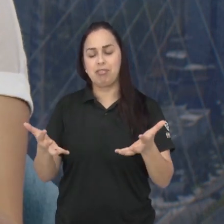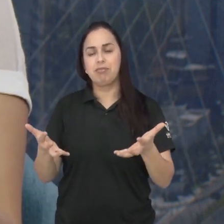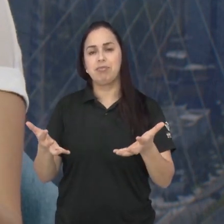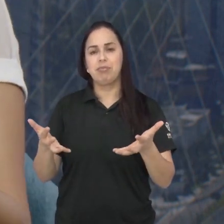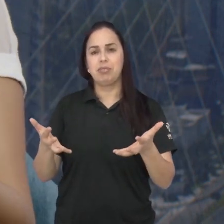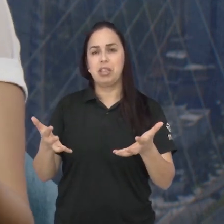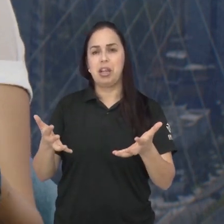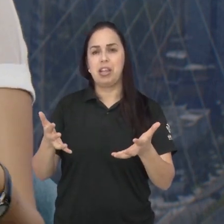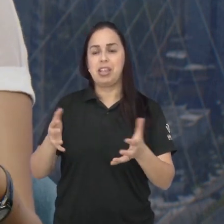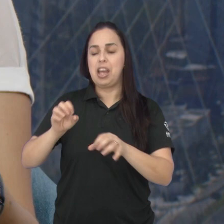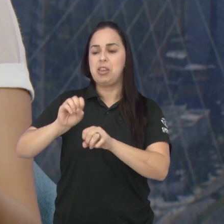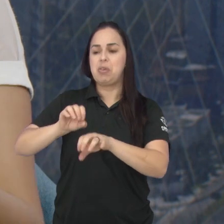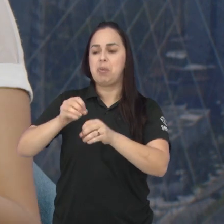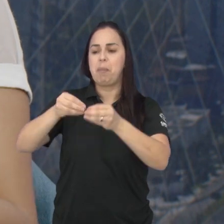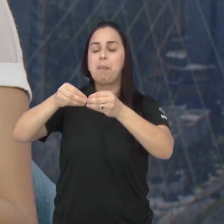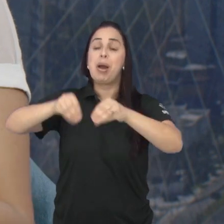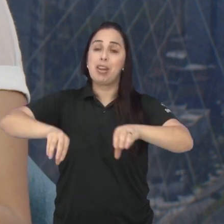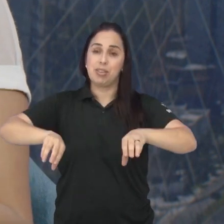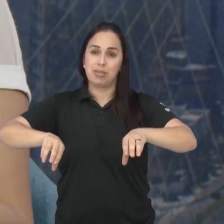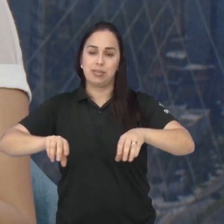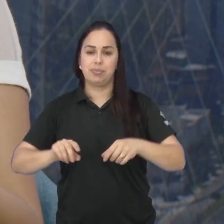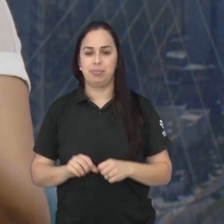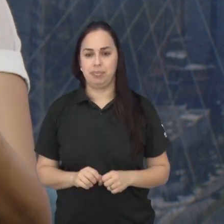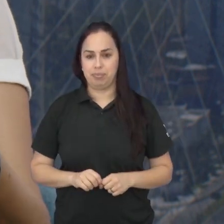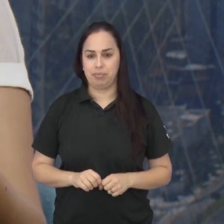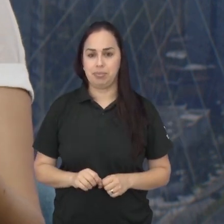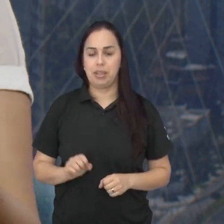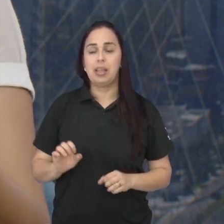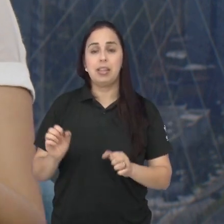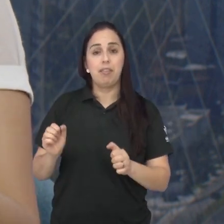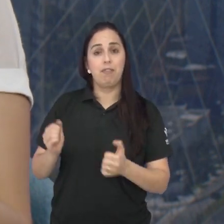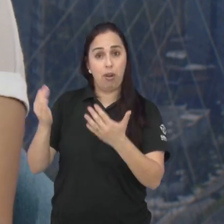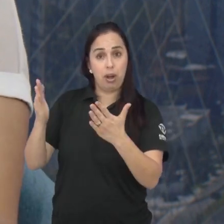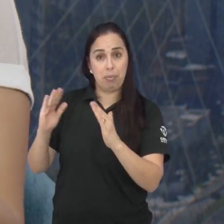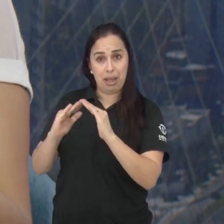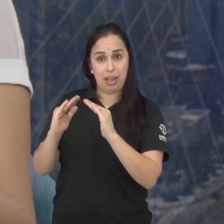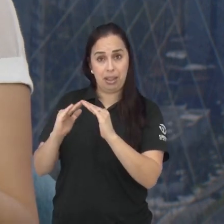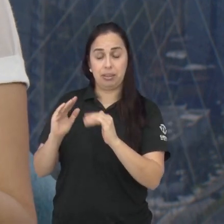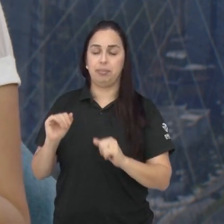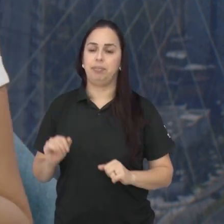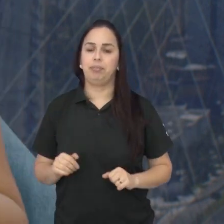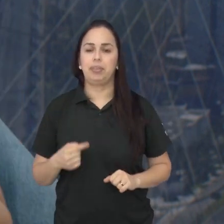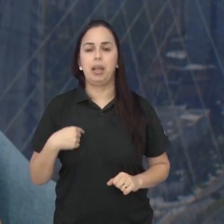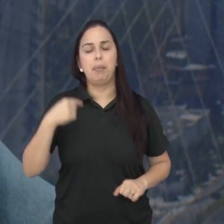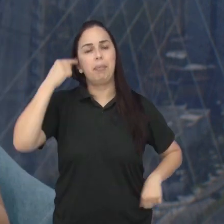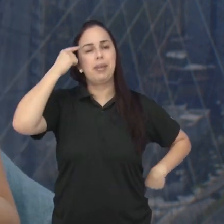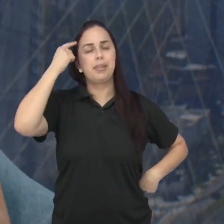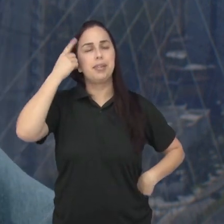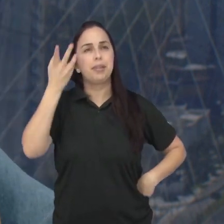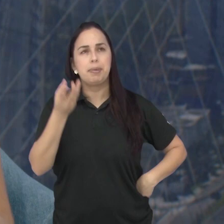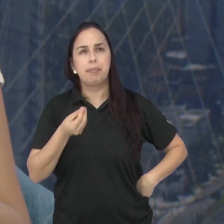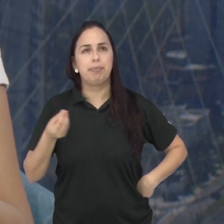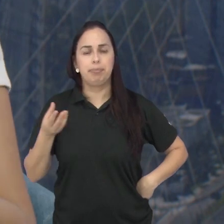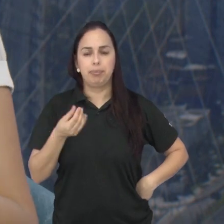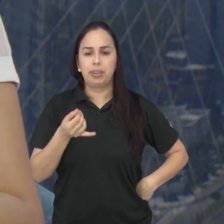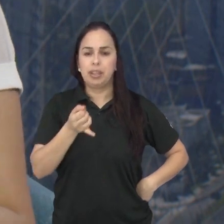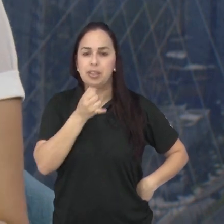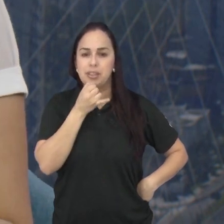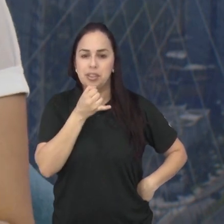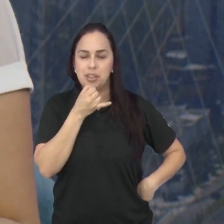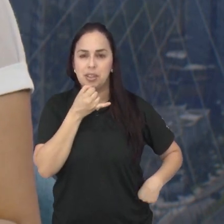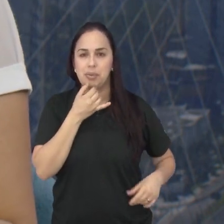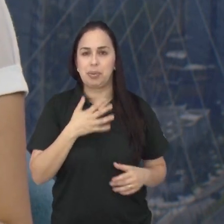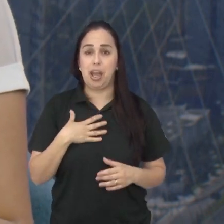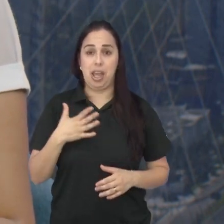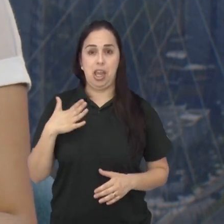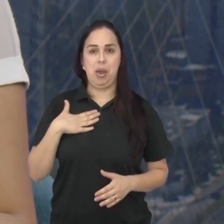situação bastante hostil, né? Fora da minha casa e também dentro da minha casa. Estou pensando naquelas situações, desculpa, gente, eu não